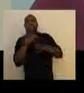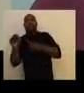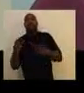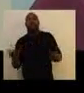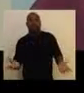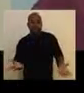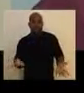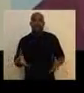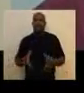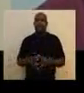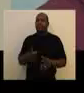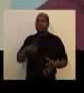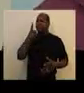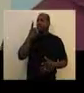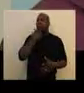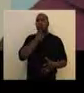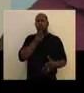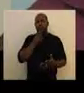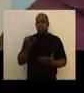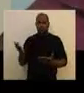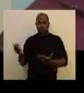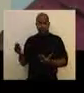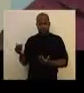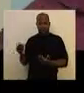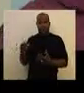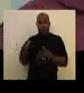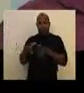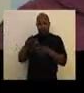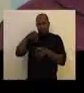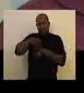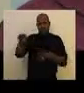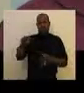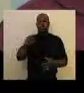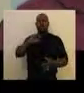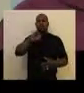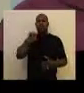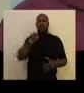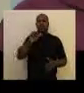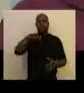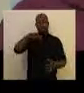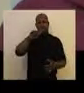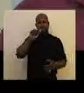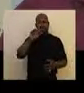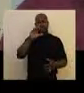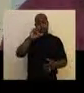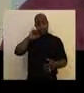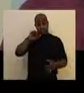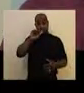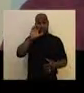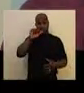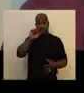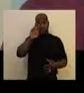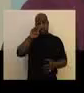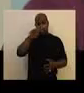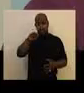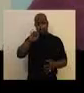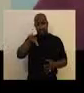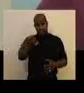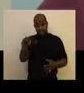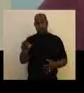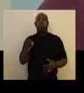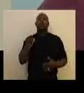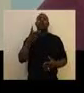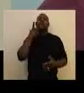no Jacarezinho, que é o Felipe, e aí eu uso essa expressão preso do lado de fora, porque ele é surdo, mas